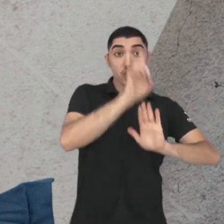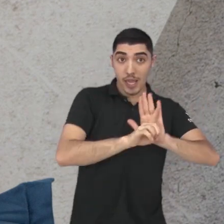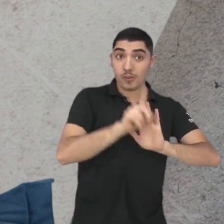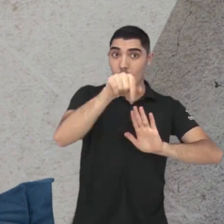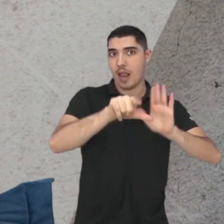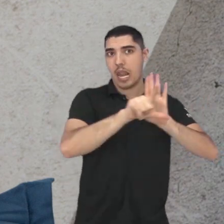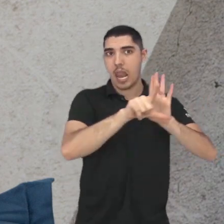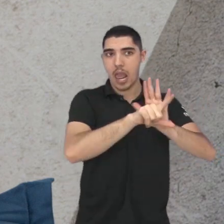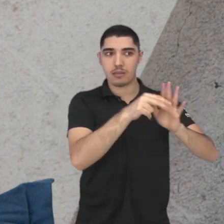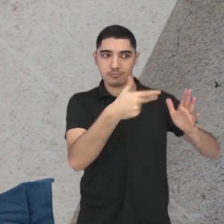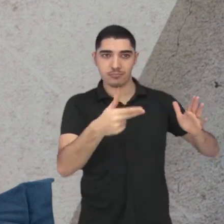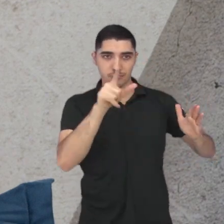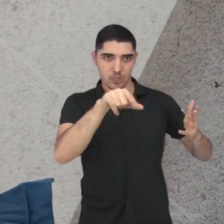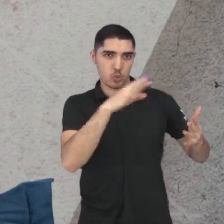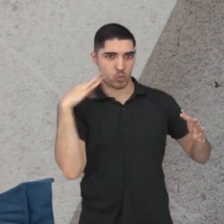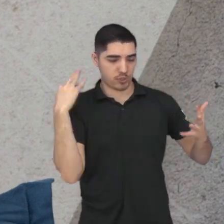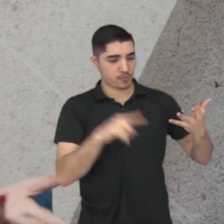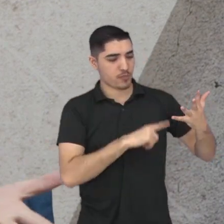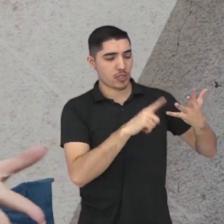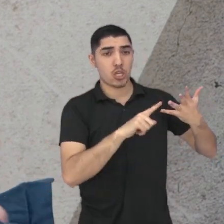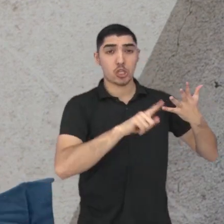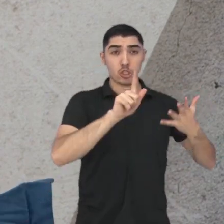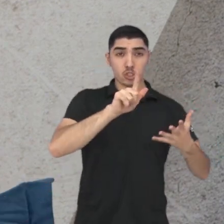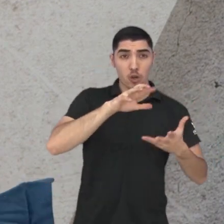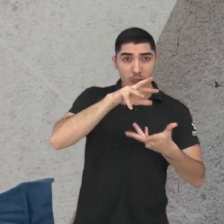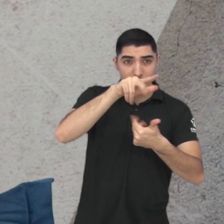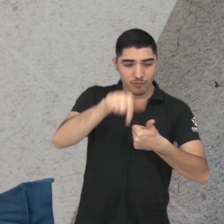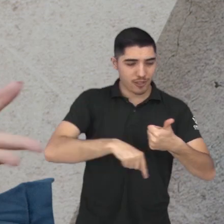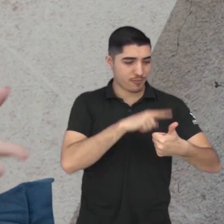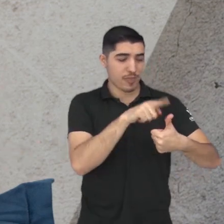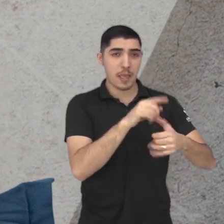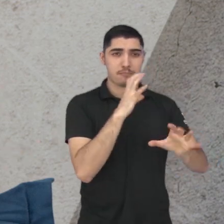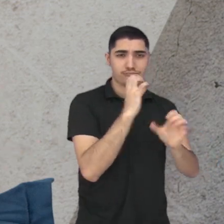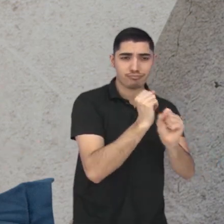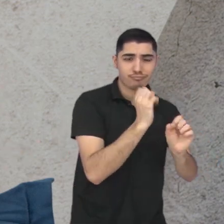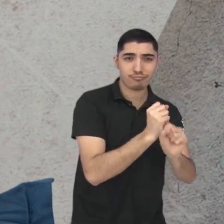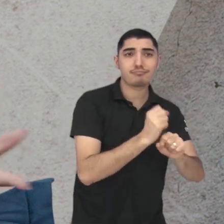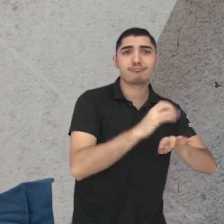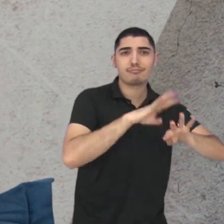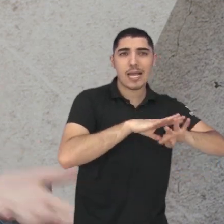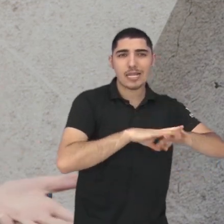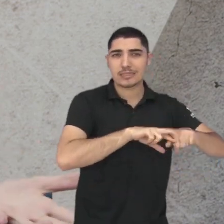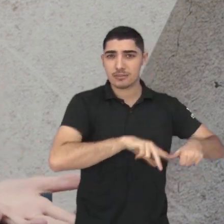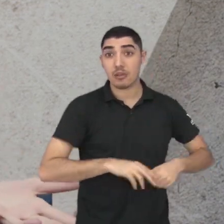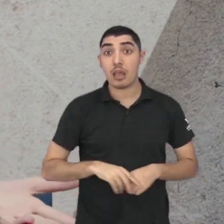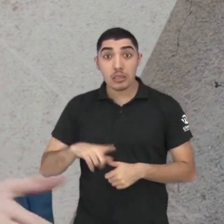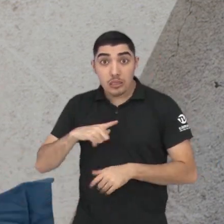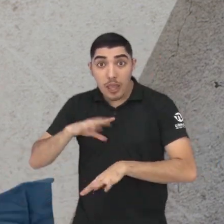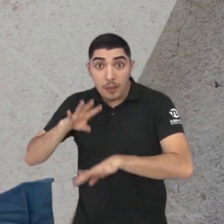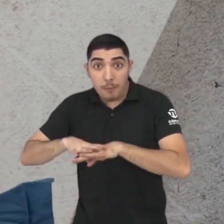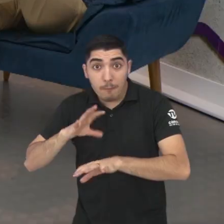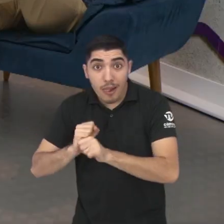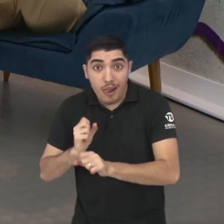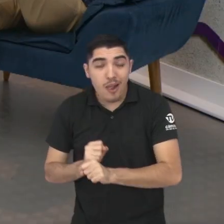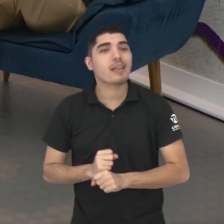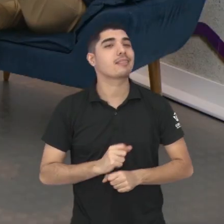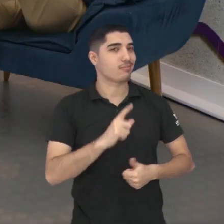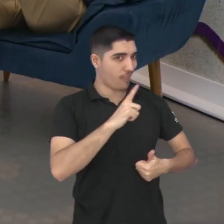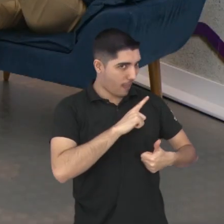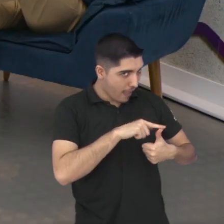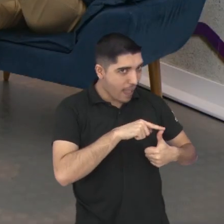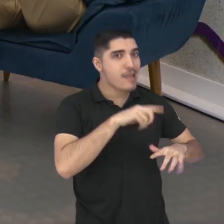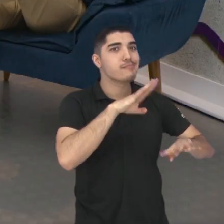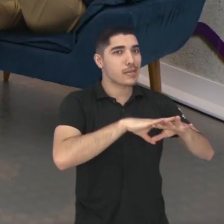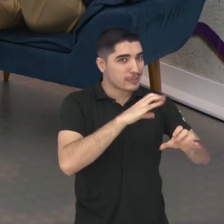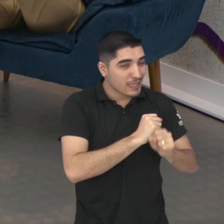do turismo, que é muito interessante, geografia, estatística, então assim... Tem conta também, então? Tem conta também para o